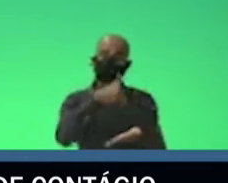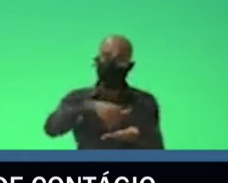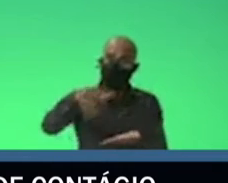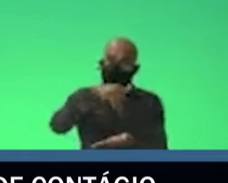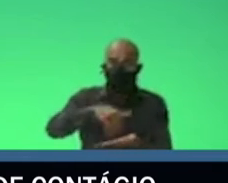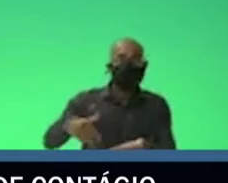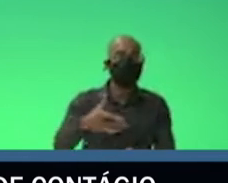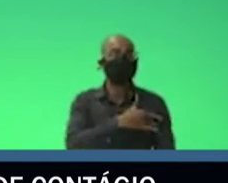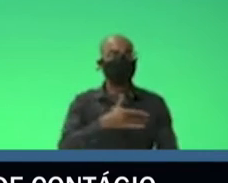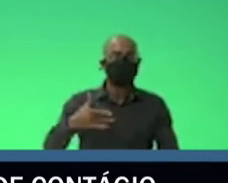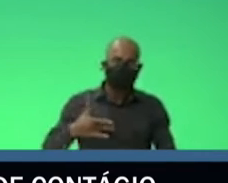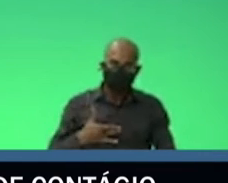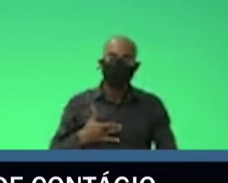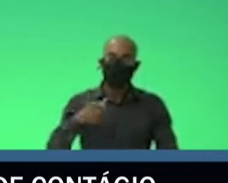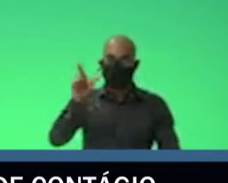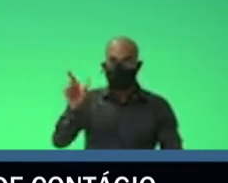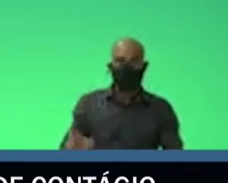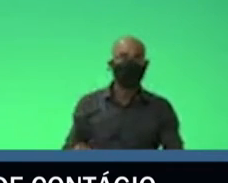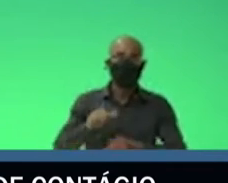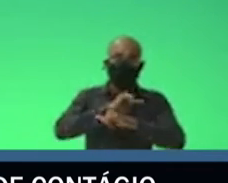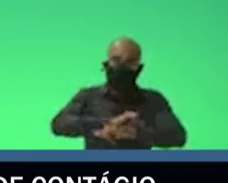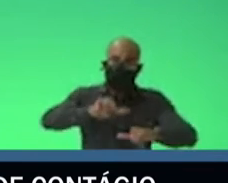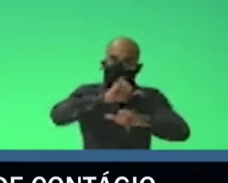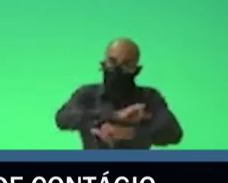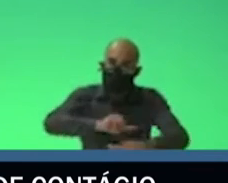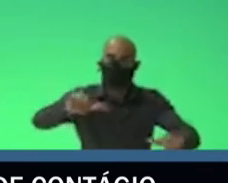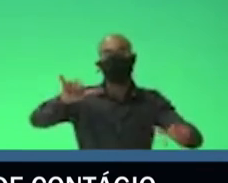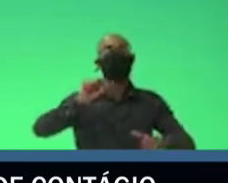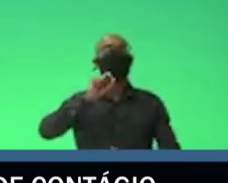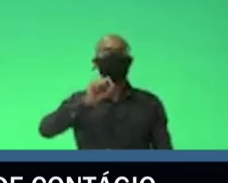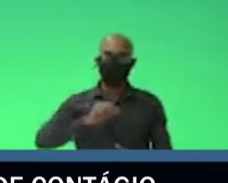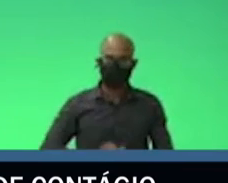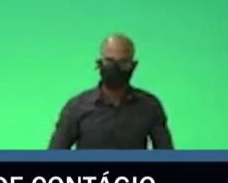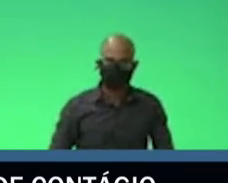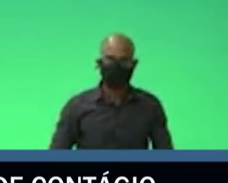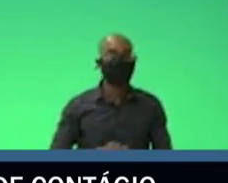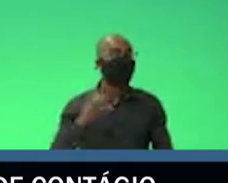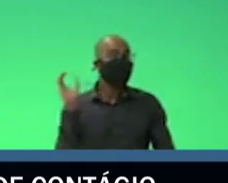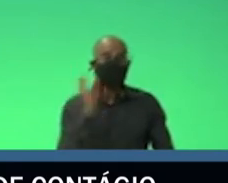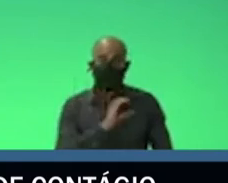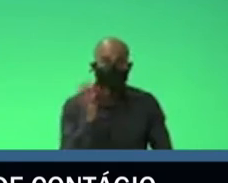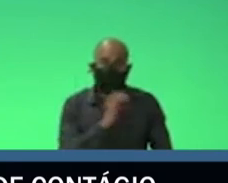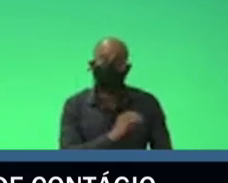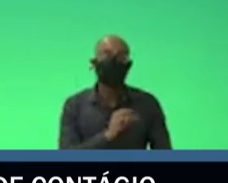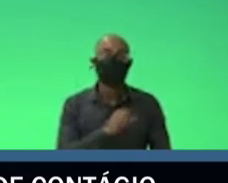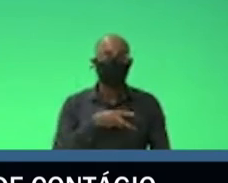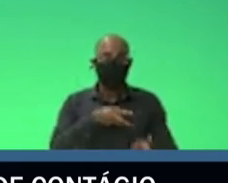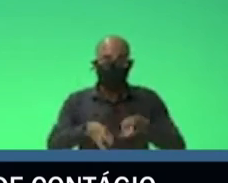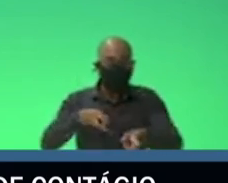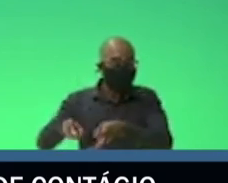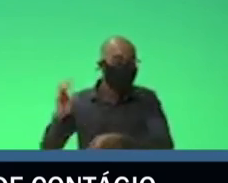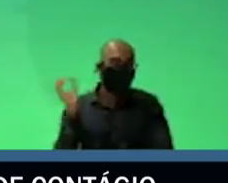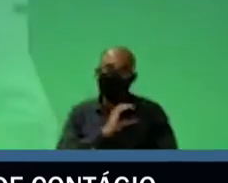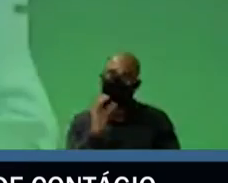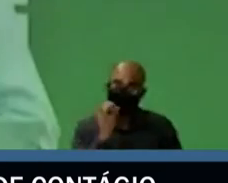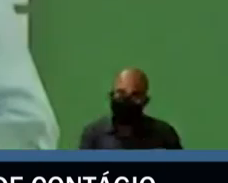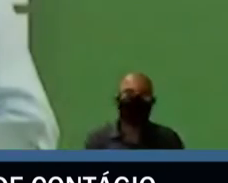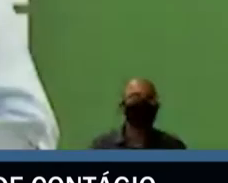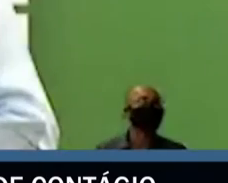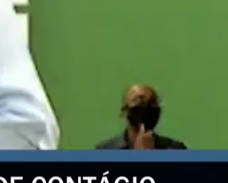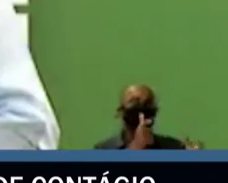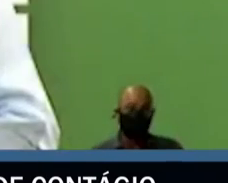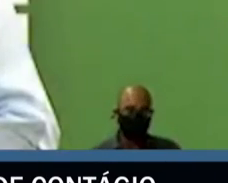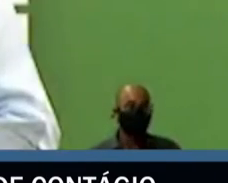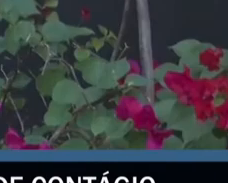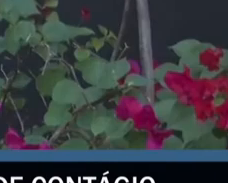de saúde tem nos transmitido aos senhores, que é deixar com que as vacinas fiquem zeradas nos seus